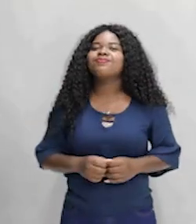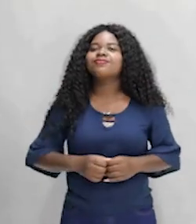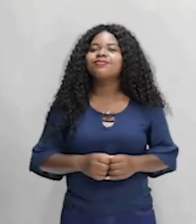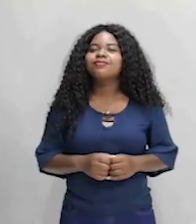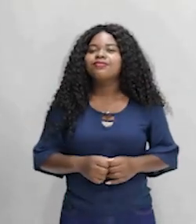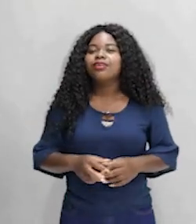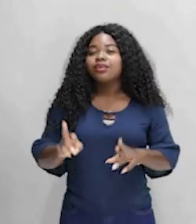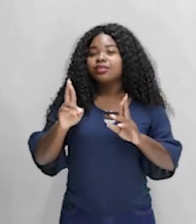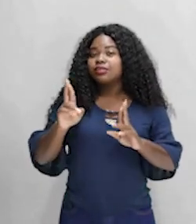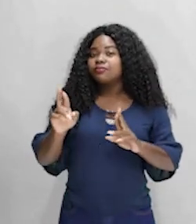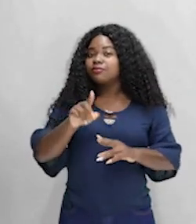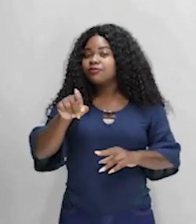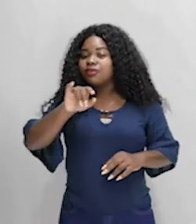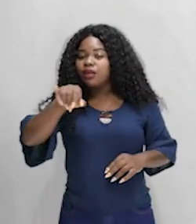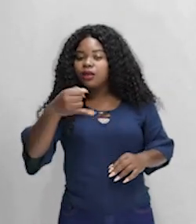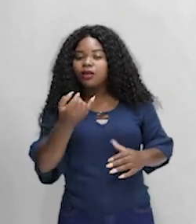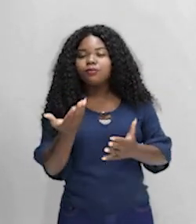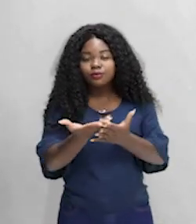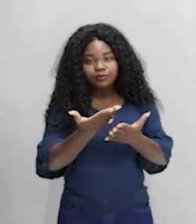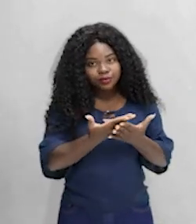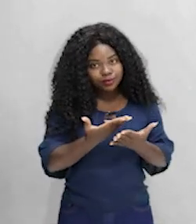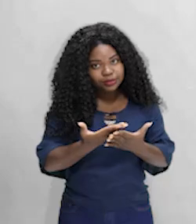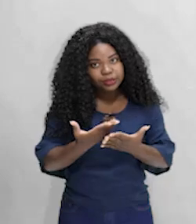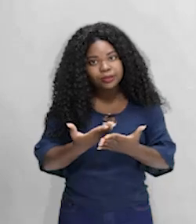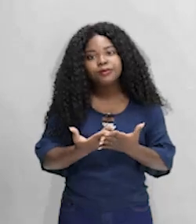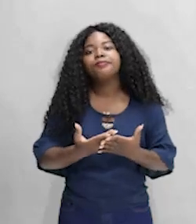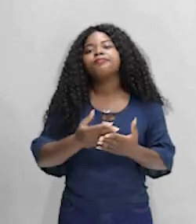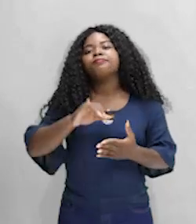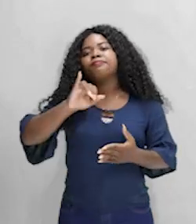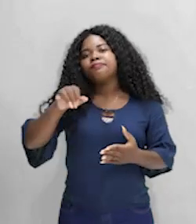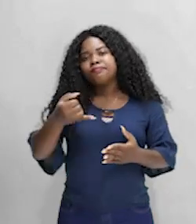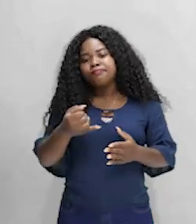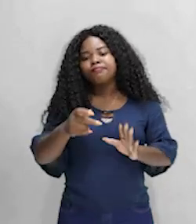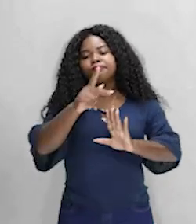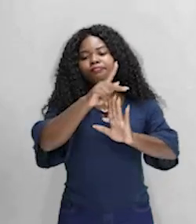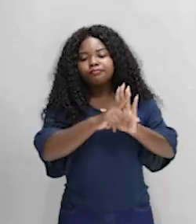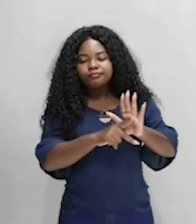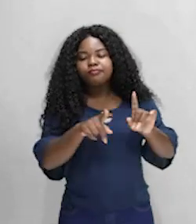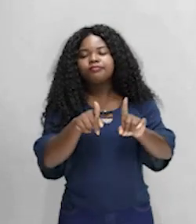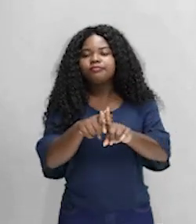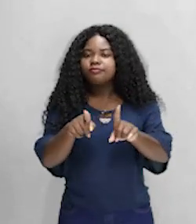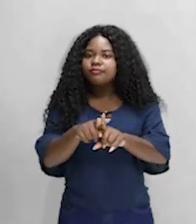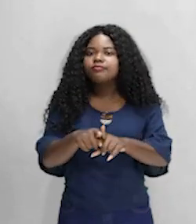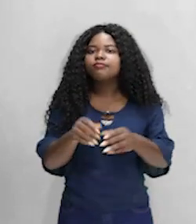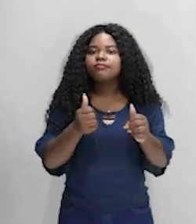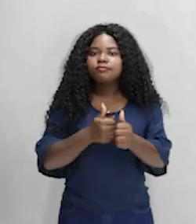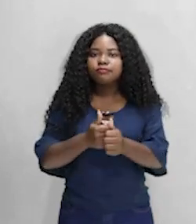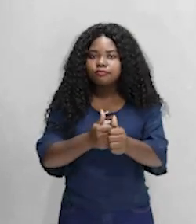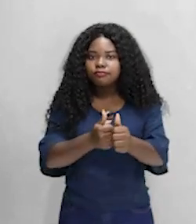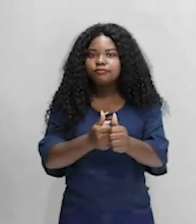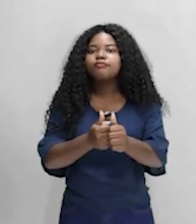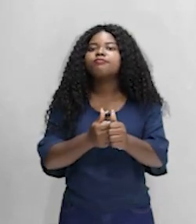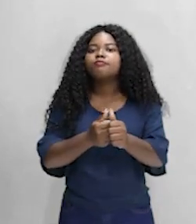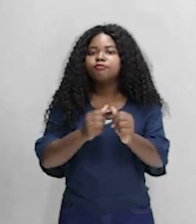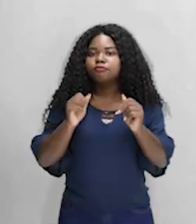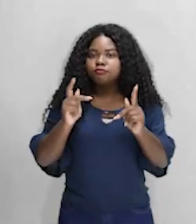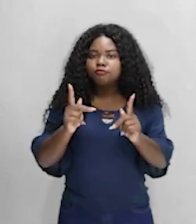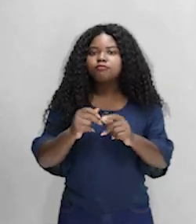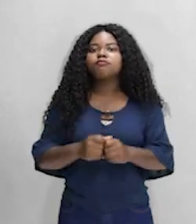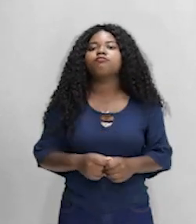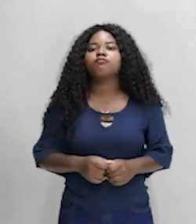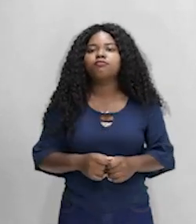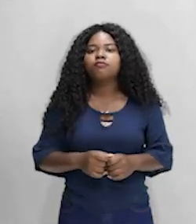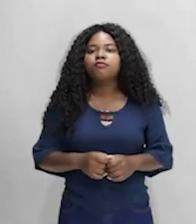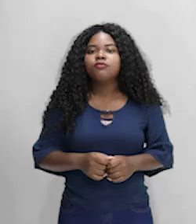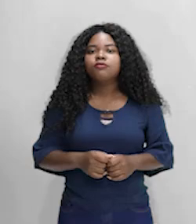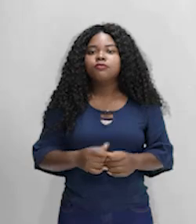Turma, espero que você esteja aproveitando essas aulas, aproveitando o projeto, acompanhando direitinho e se dedicando